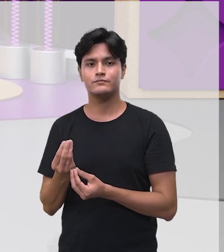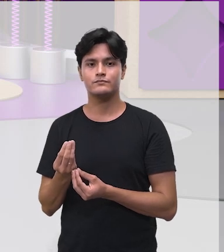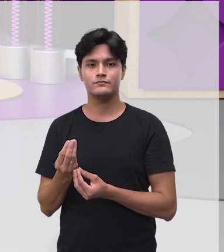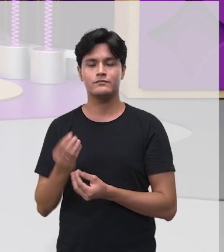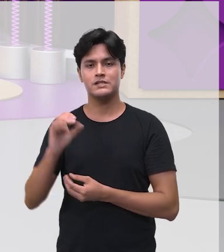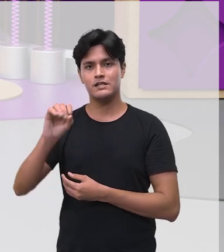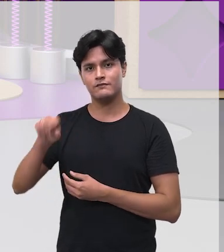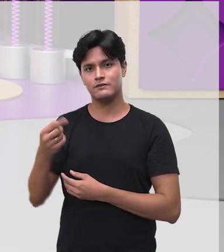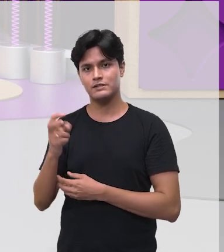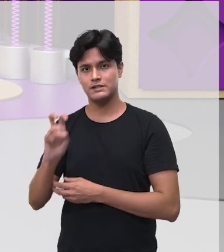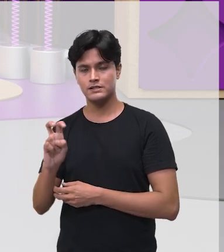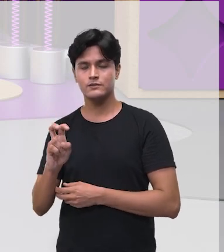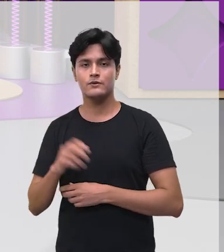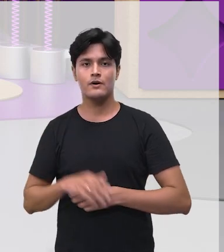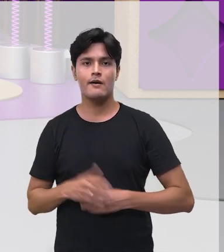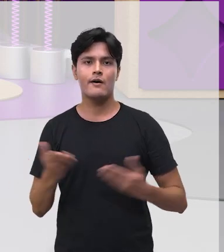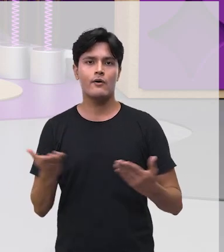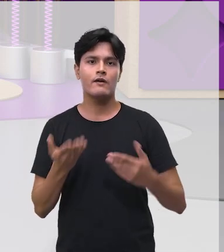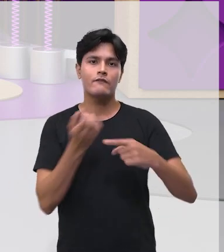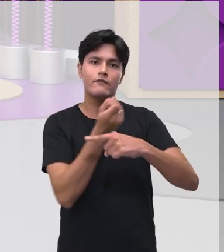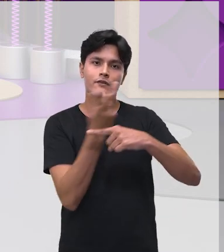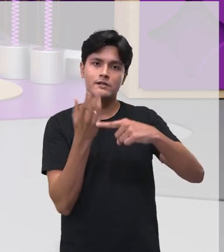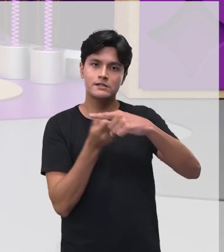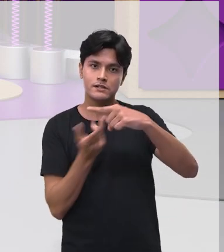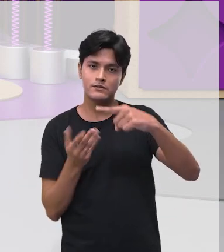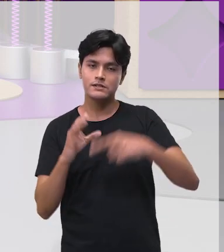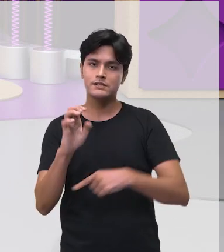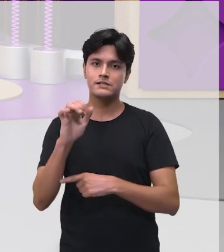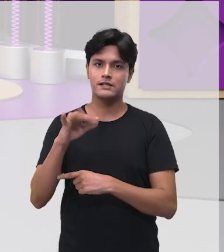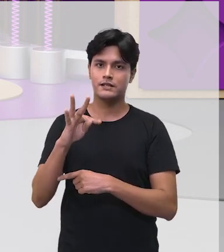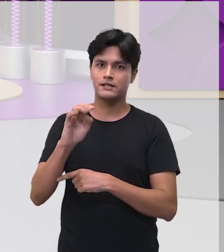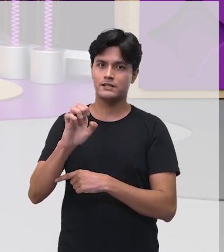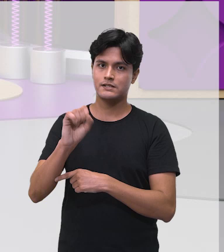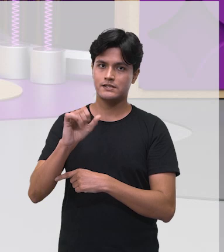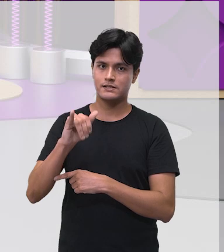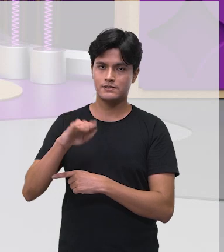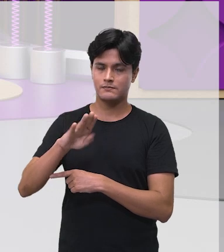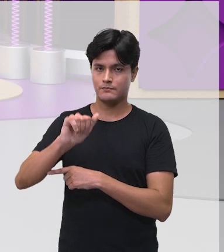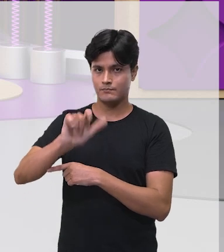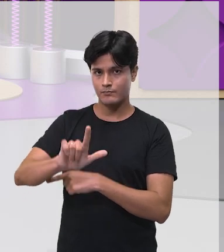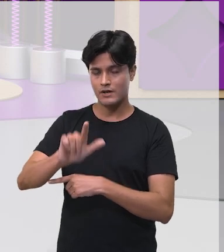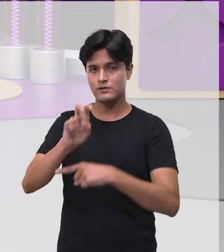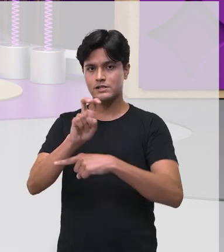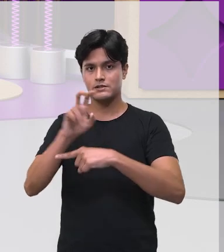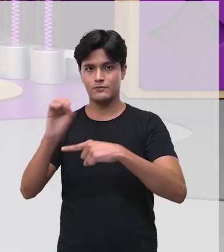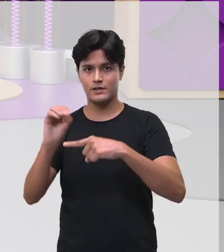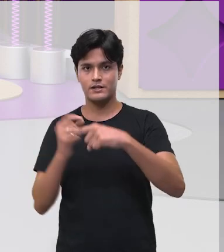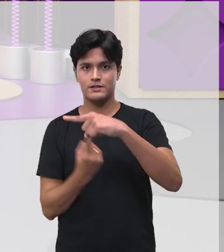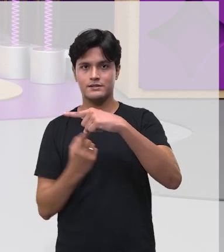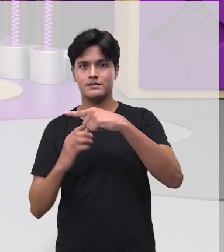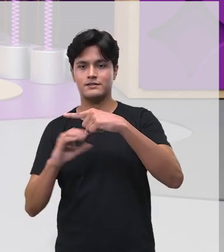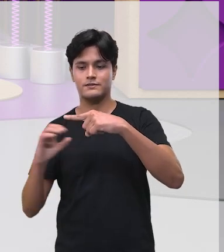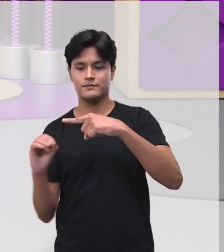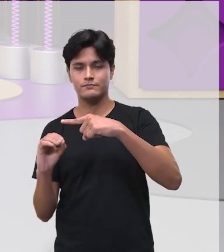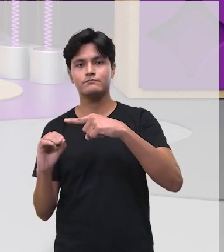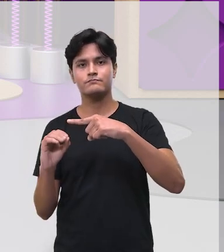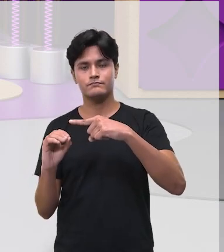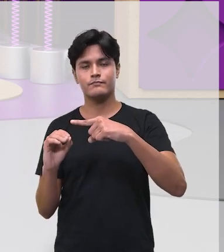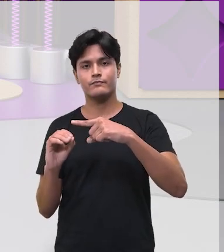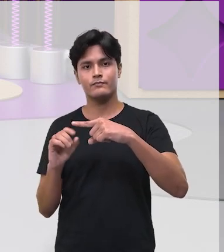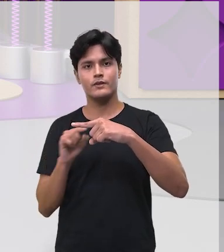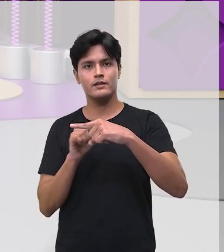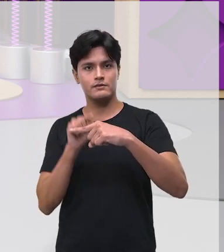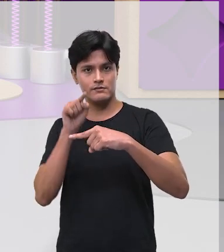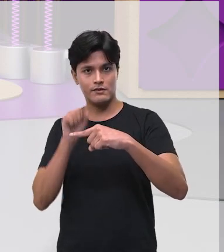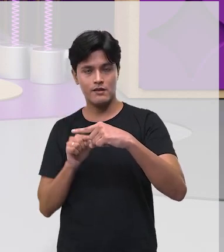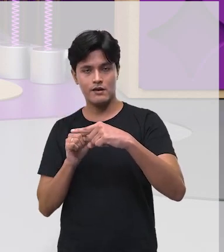Fração centesimal, 50 sobre 100, tá? Então eu vou transformar esse